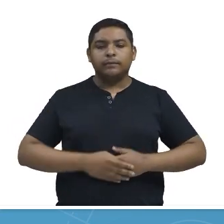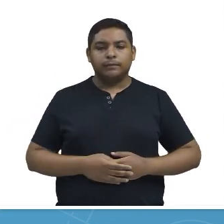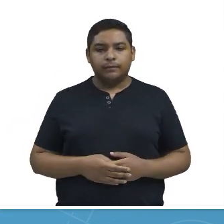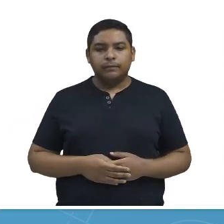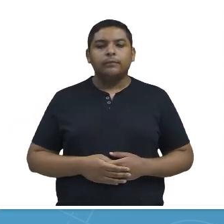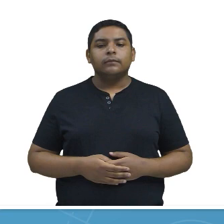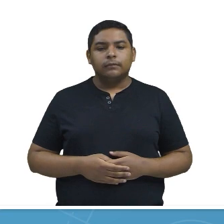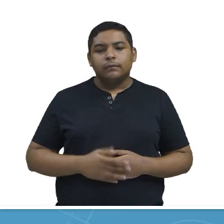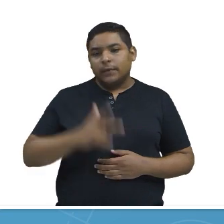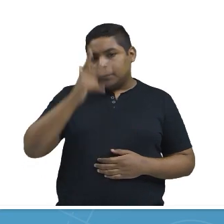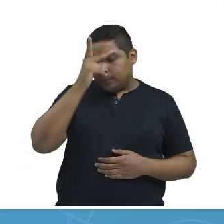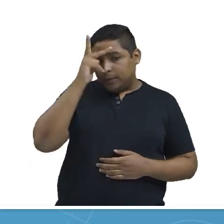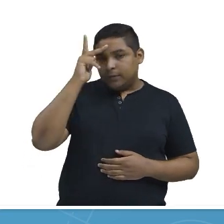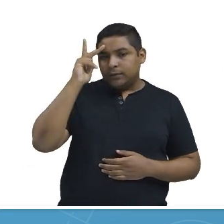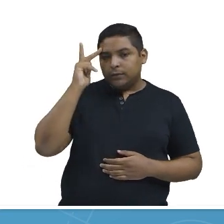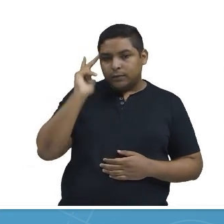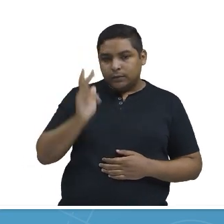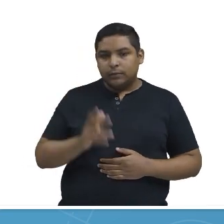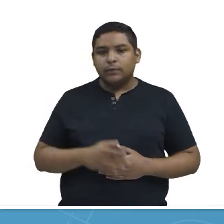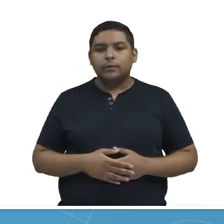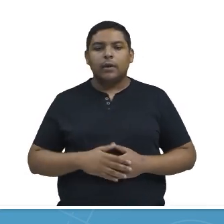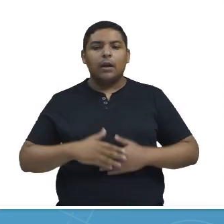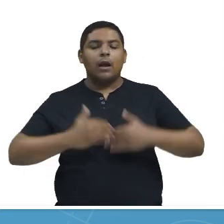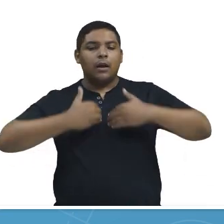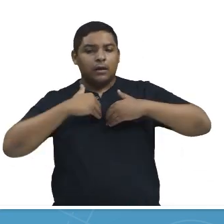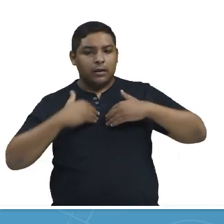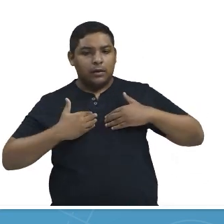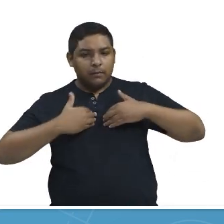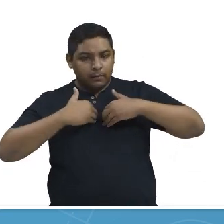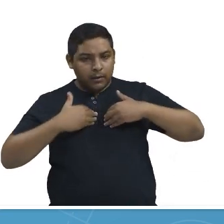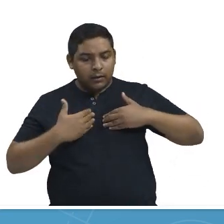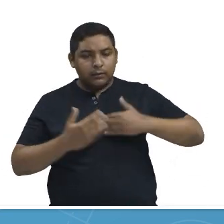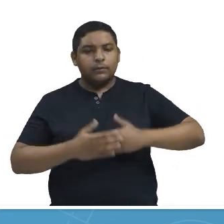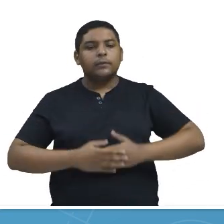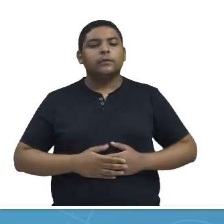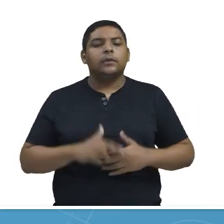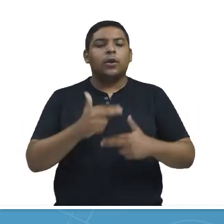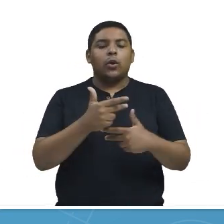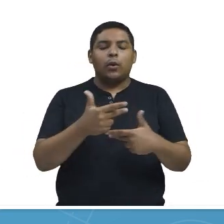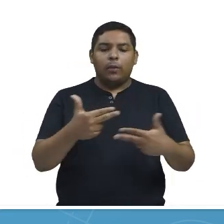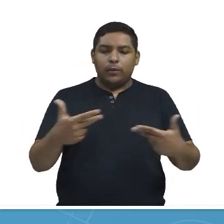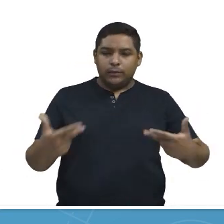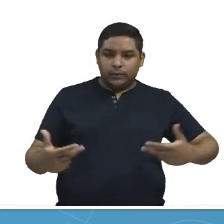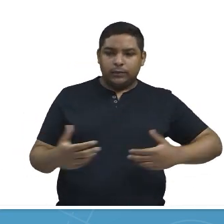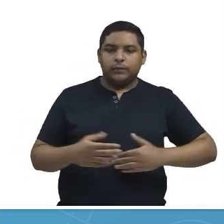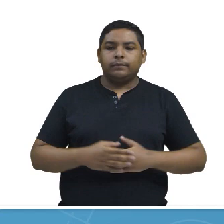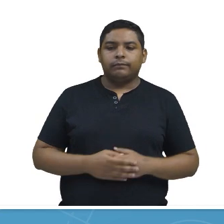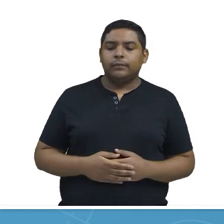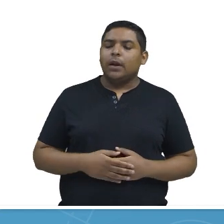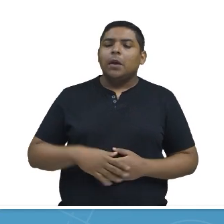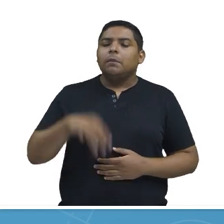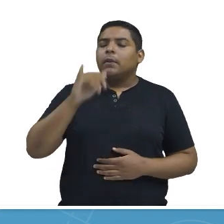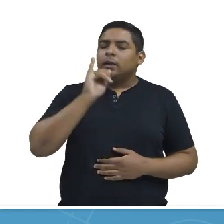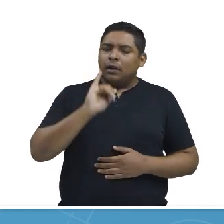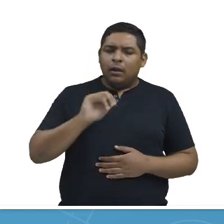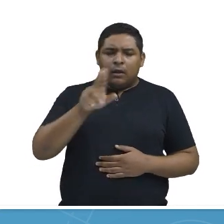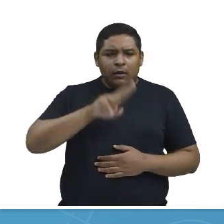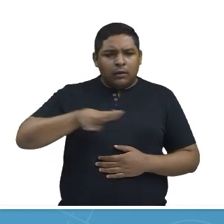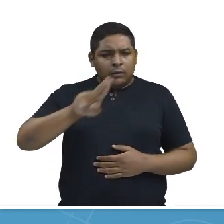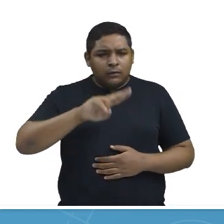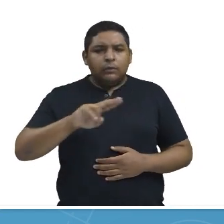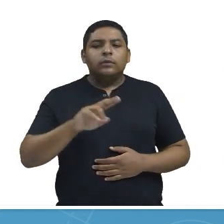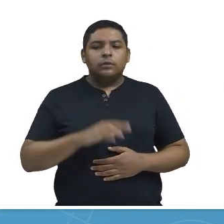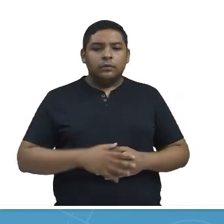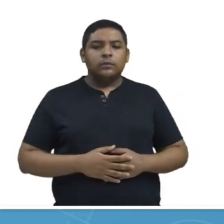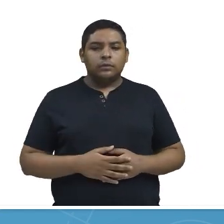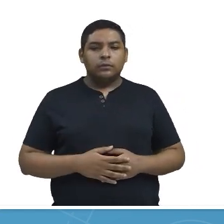de pessoas, animals, animais, and things, e coisas. Então, quando utilizamos o